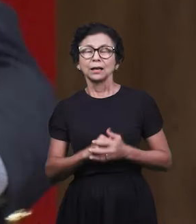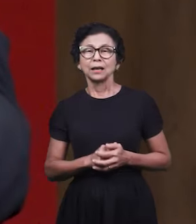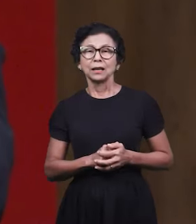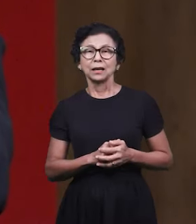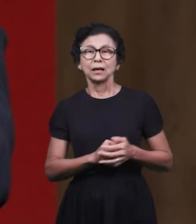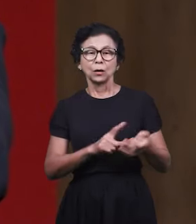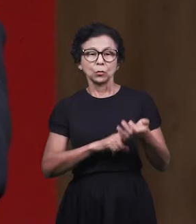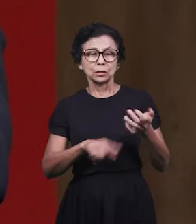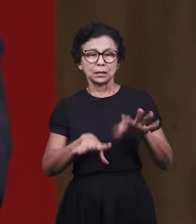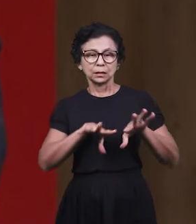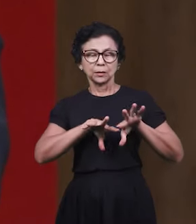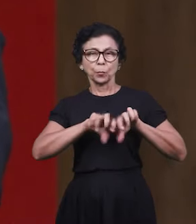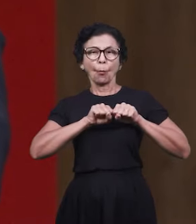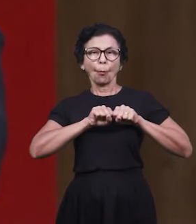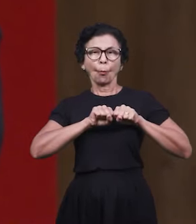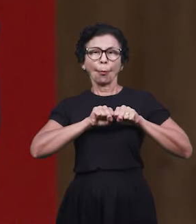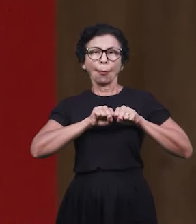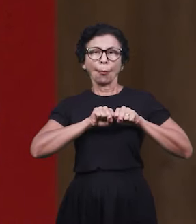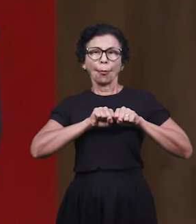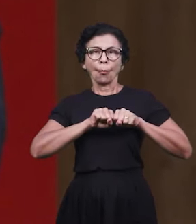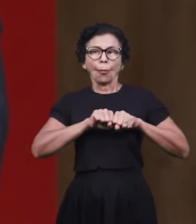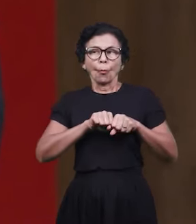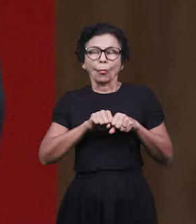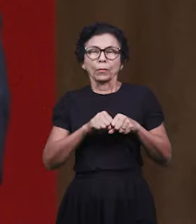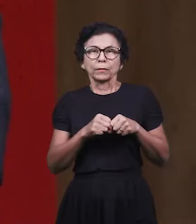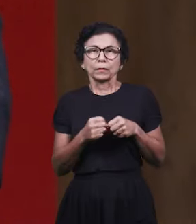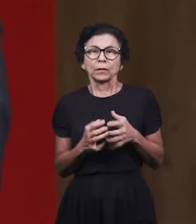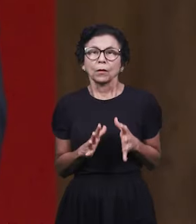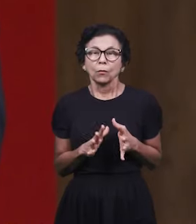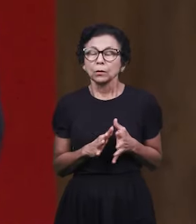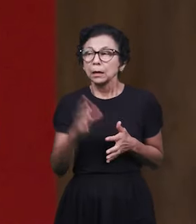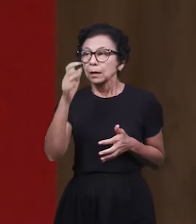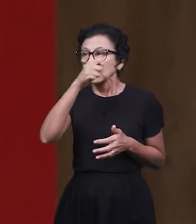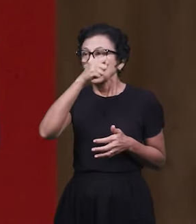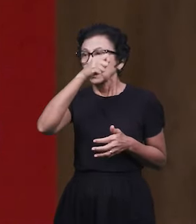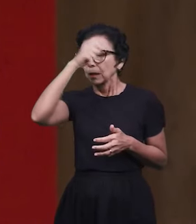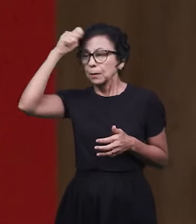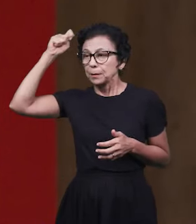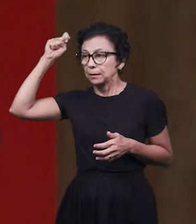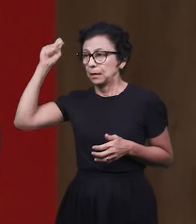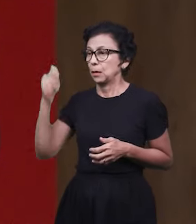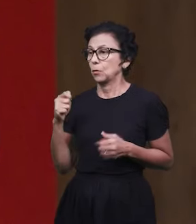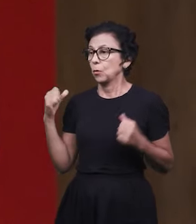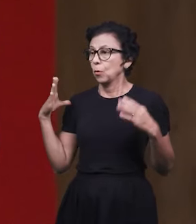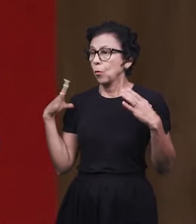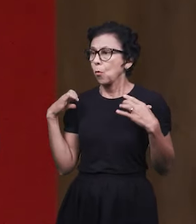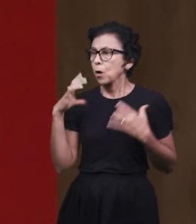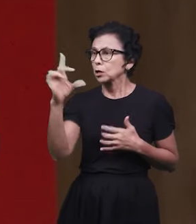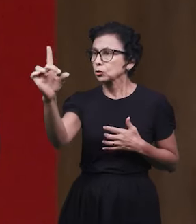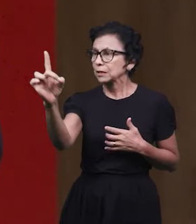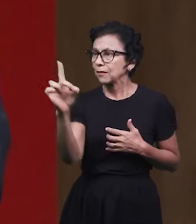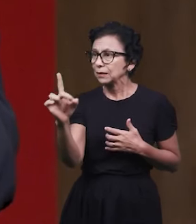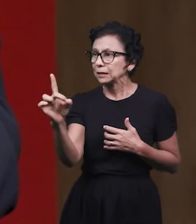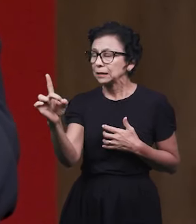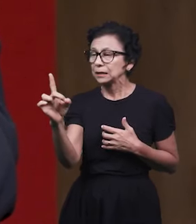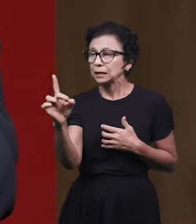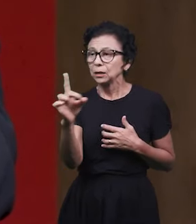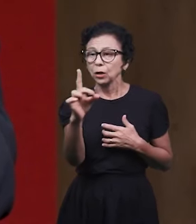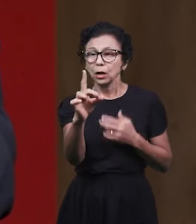Eu fiquei... Amadeu, ele estava na minha frente, eu vi que o sangramento tinha parado e eu